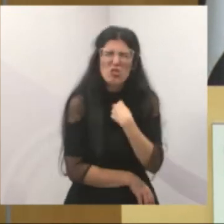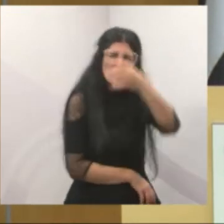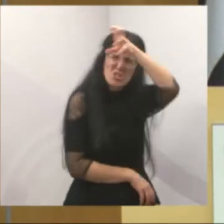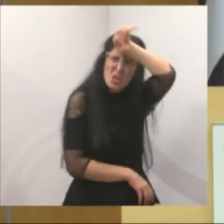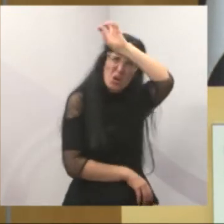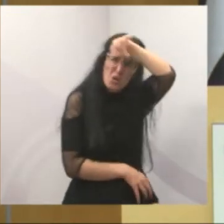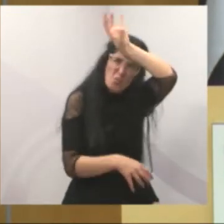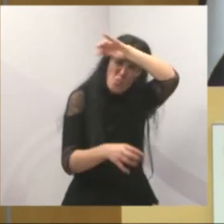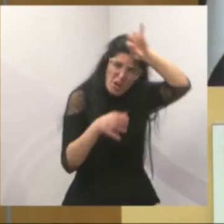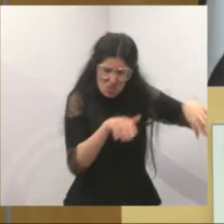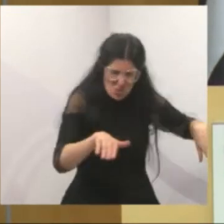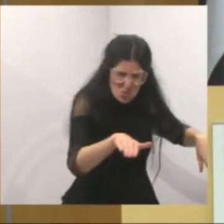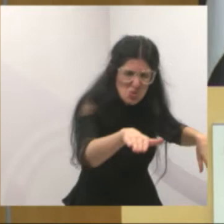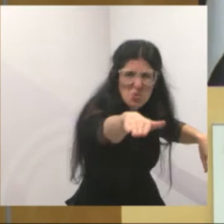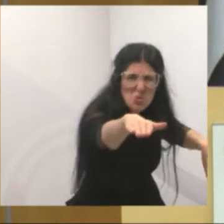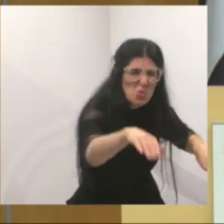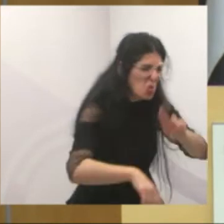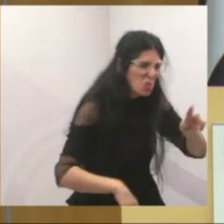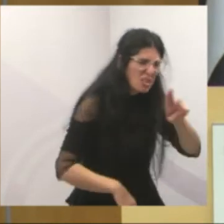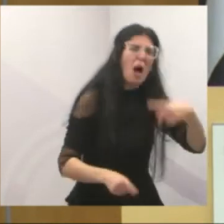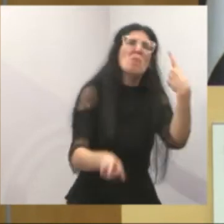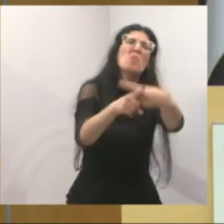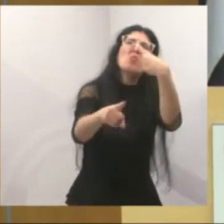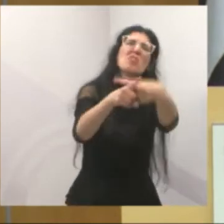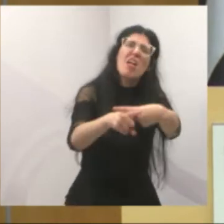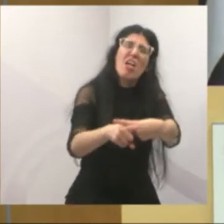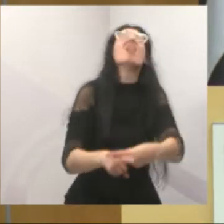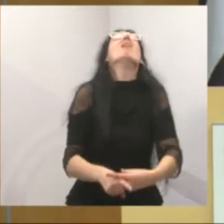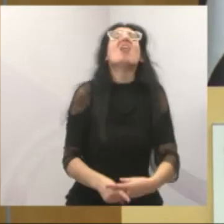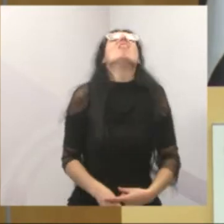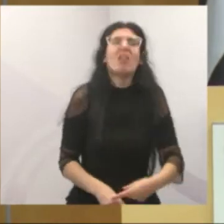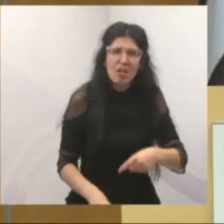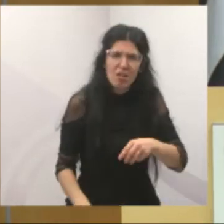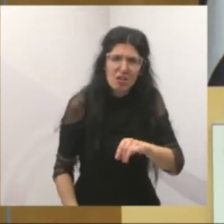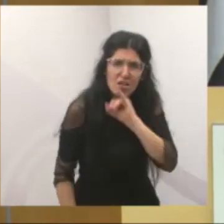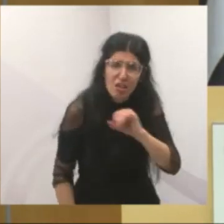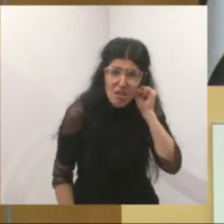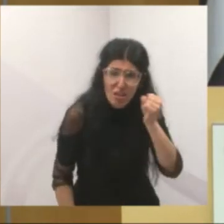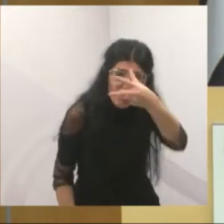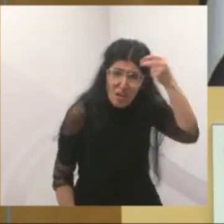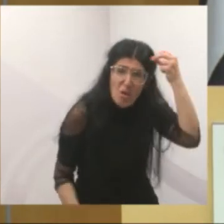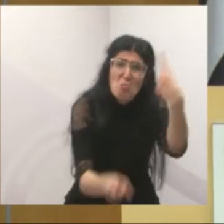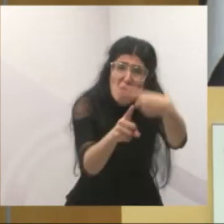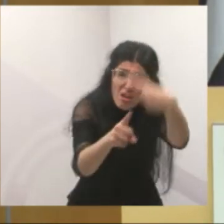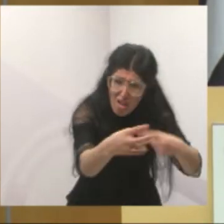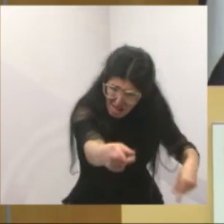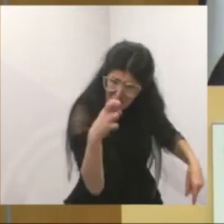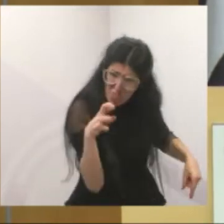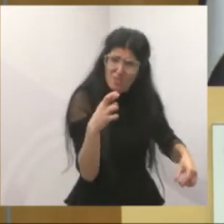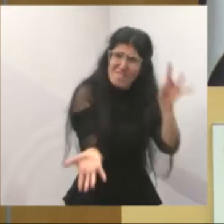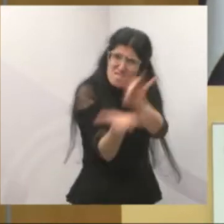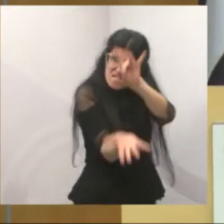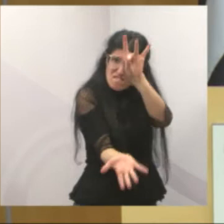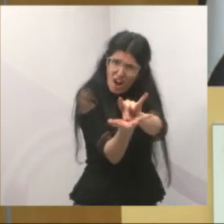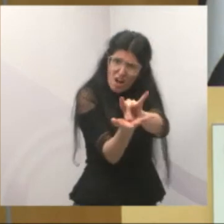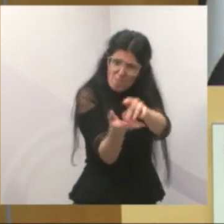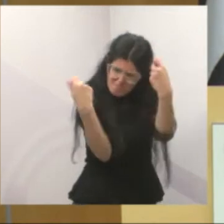Por que, Isaías? Precisamos saber dessa resposta, com transparência.